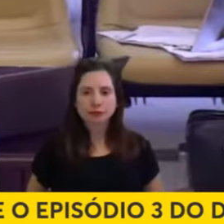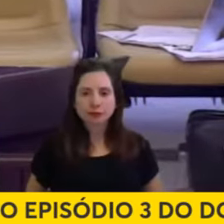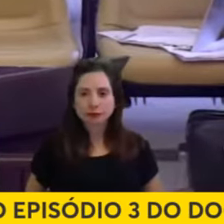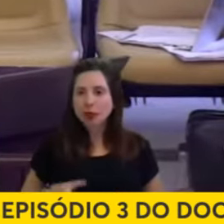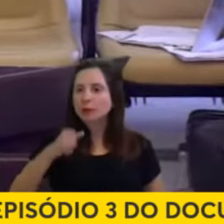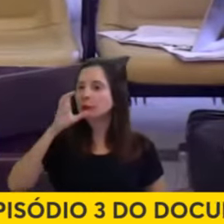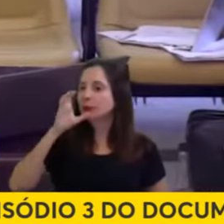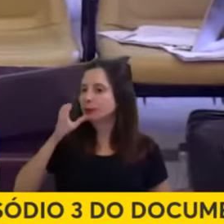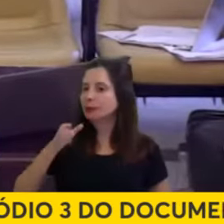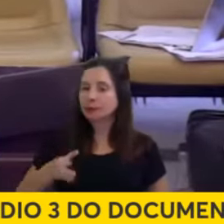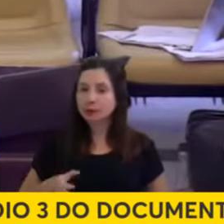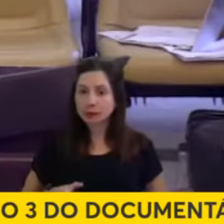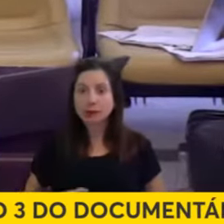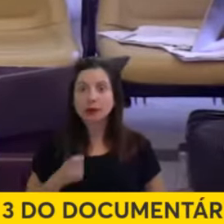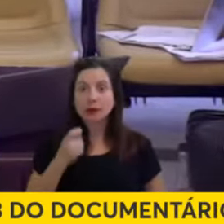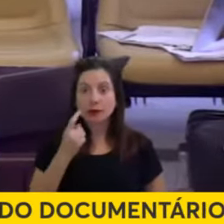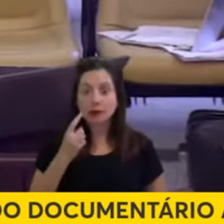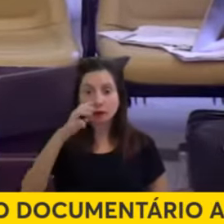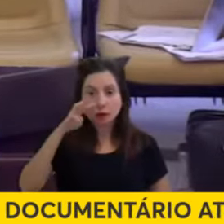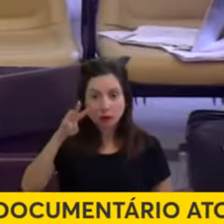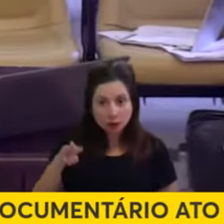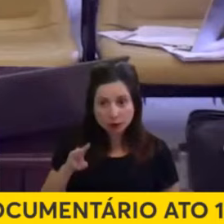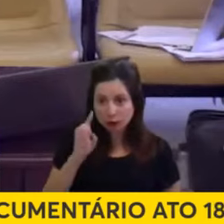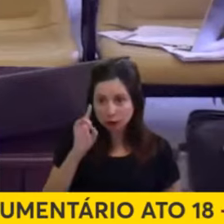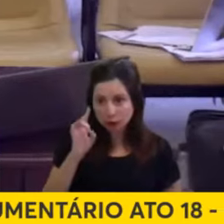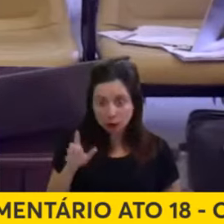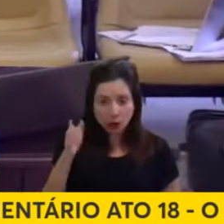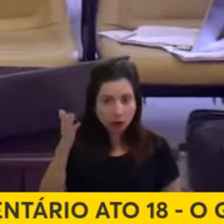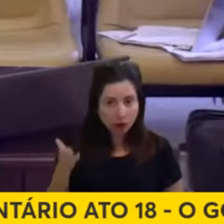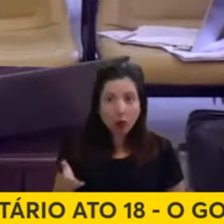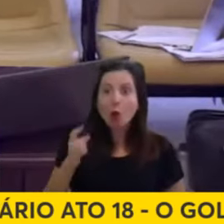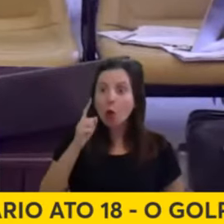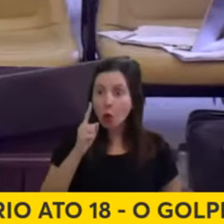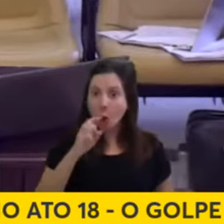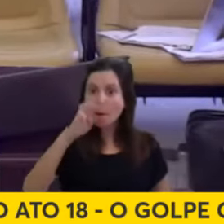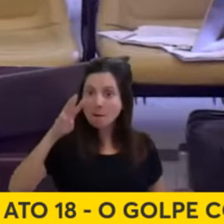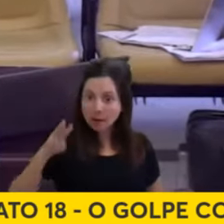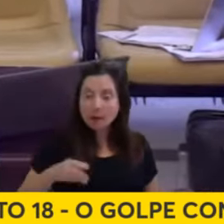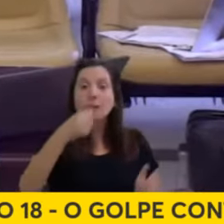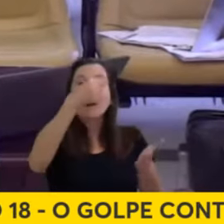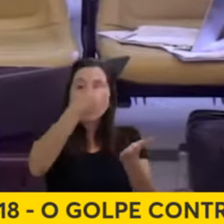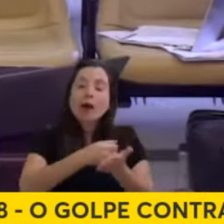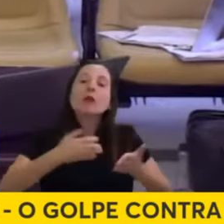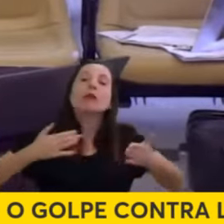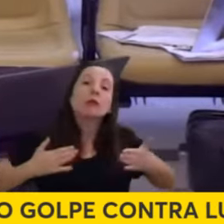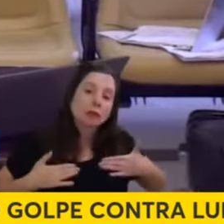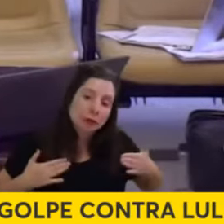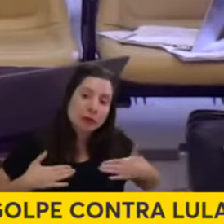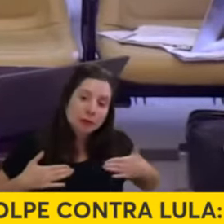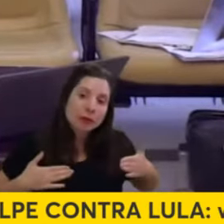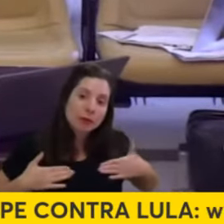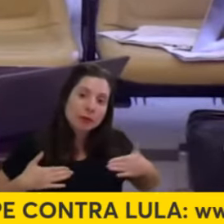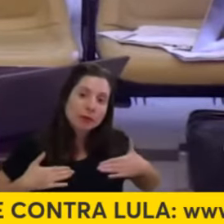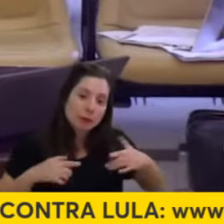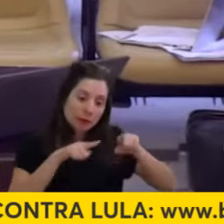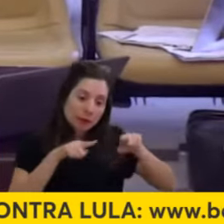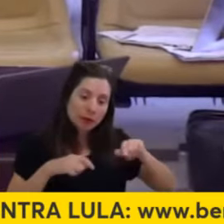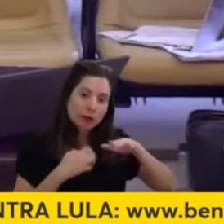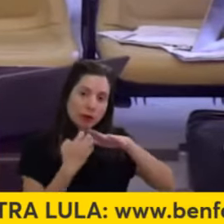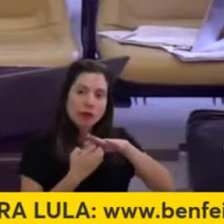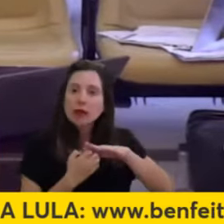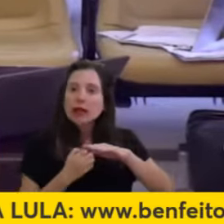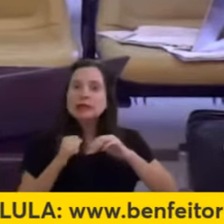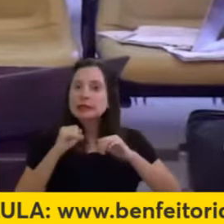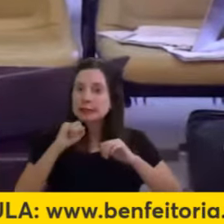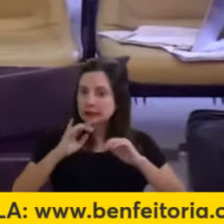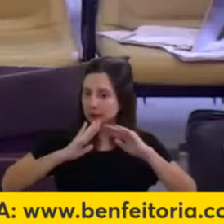trazida o milhão deais não foi só pro Felipe milhão reais foi para pagar também o meu escritório Ninguém pediu as notas suais aqui senão eu teria mandado